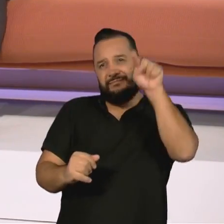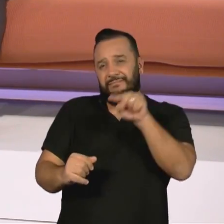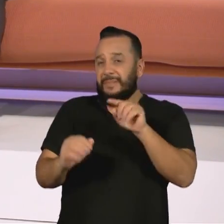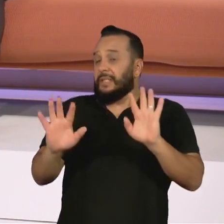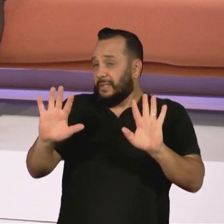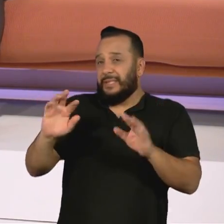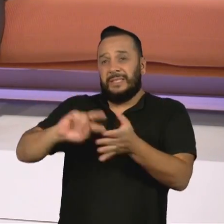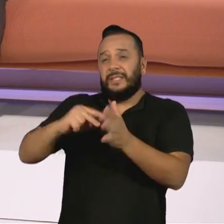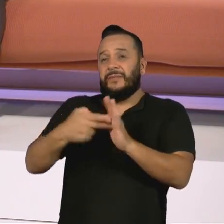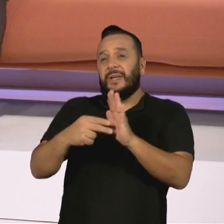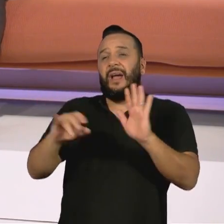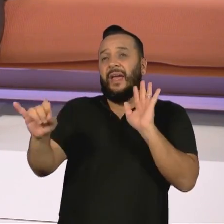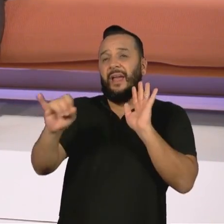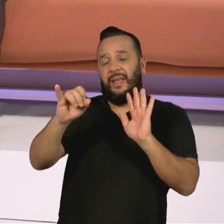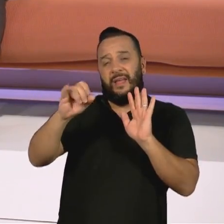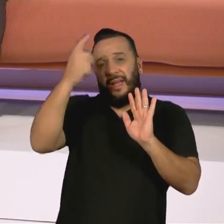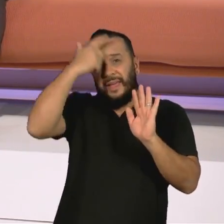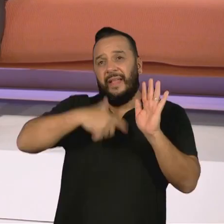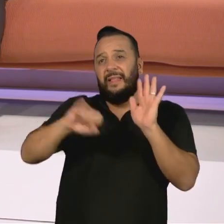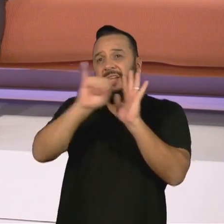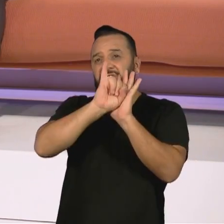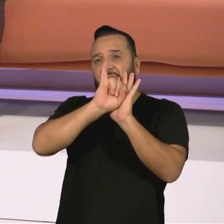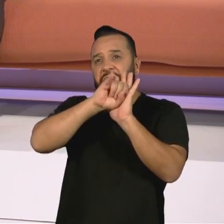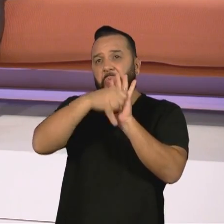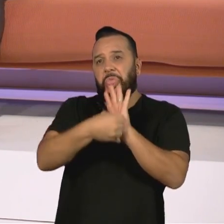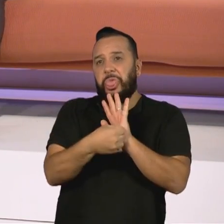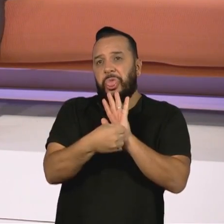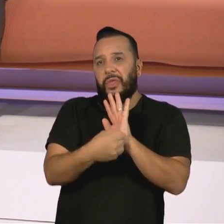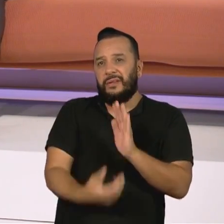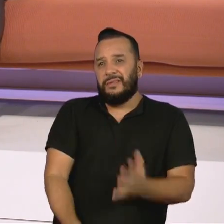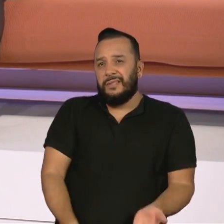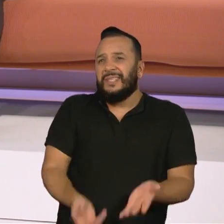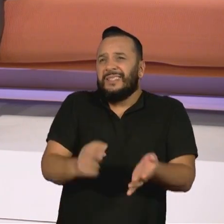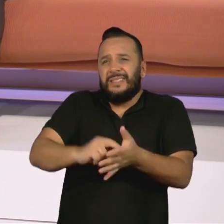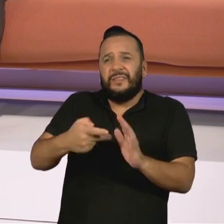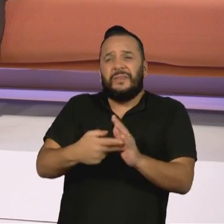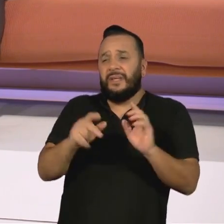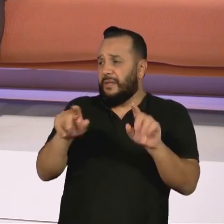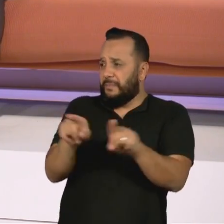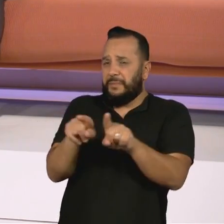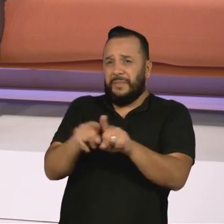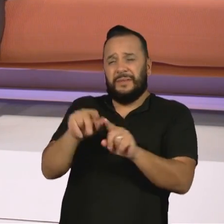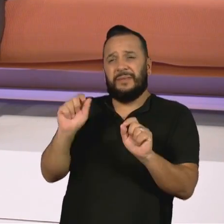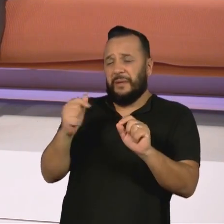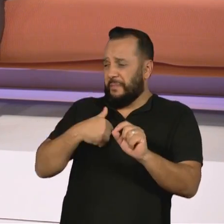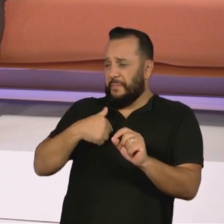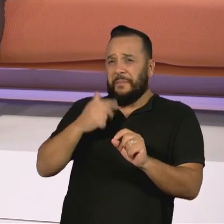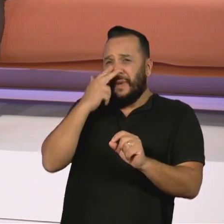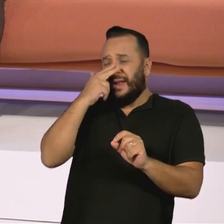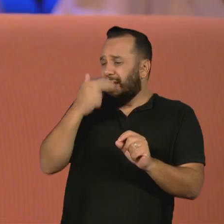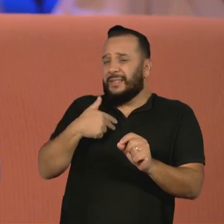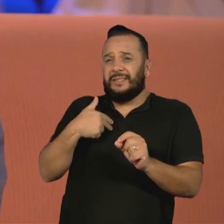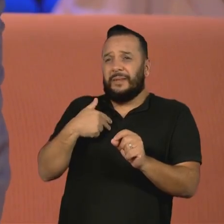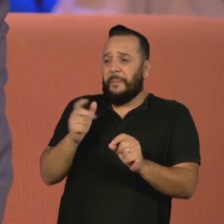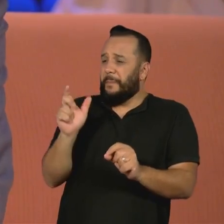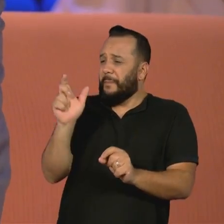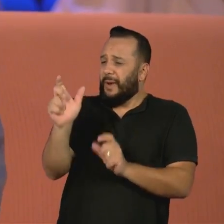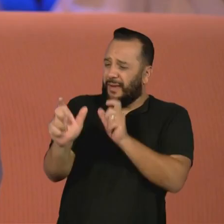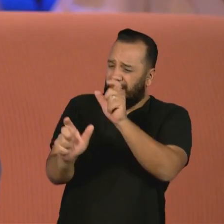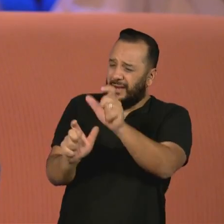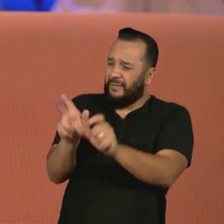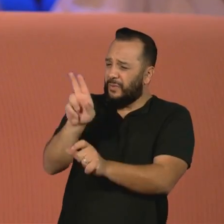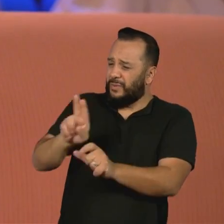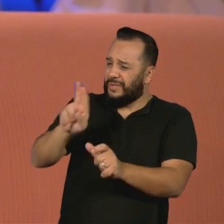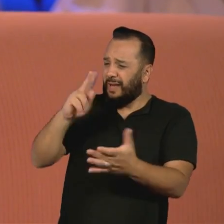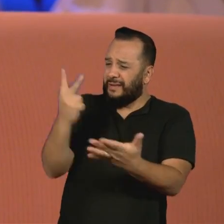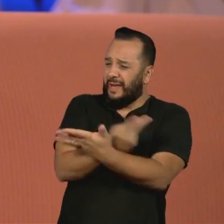da identidade, das coisas as palavras que vão sendo mal usadas e as histórias que vão sendo perdidas. Então essa também é um